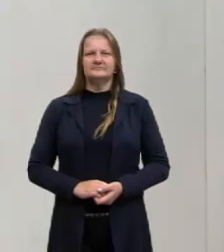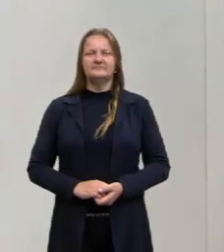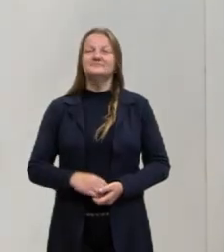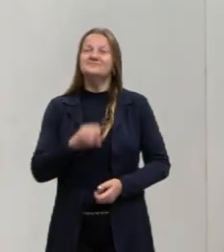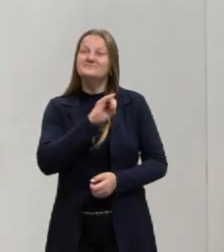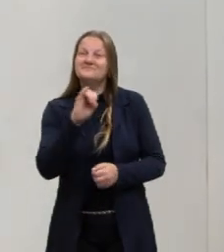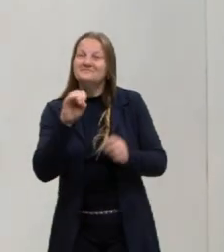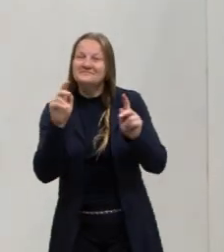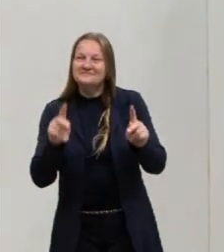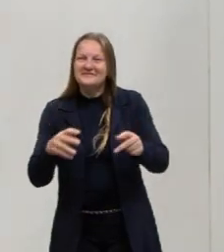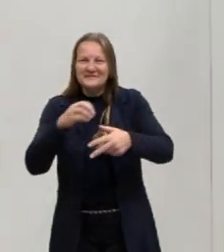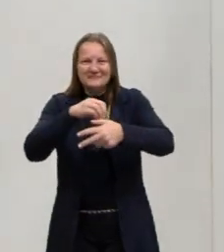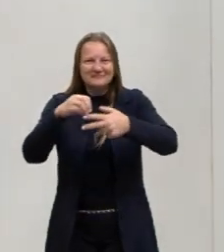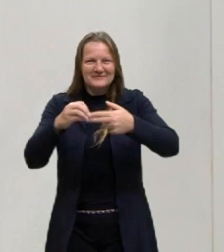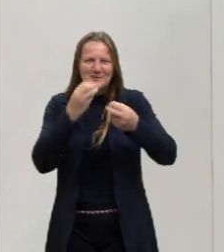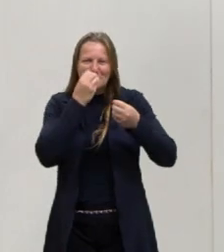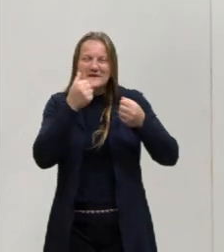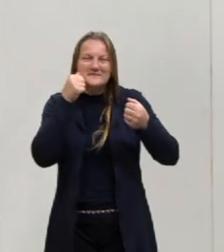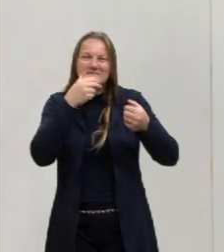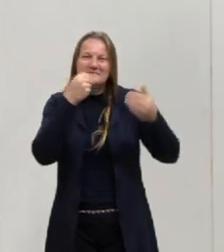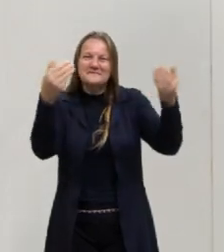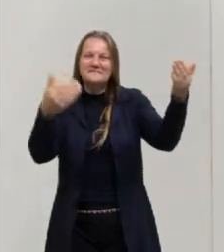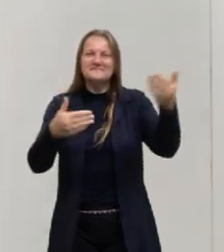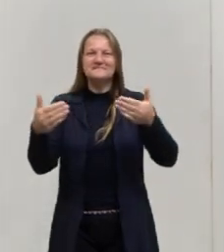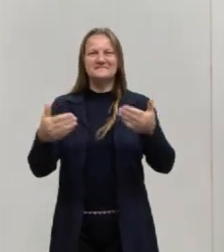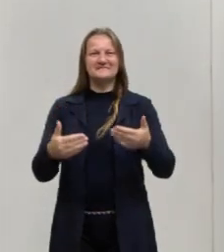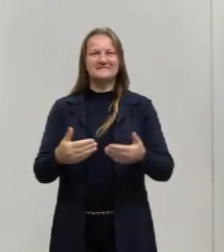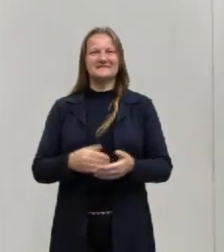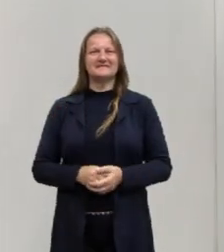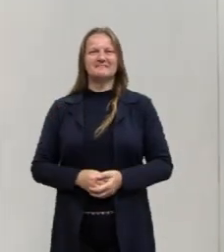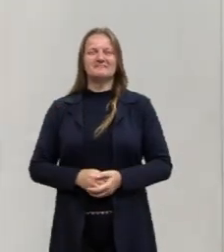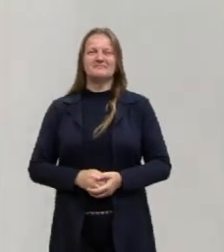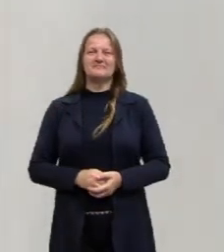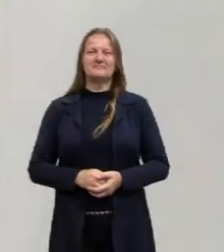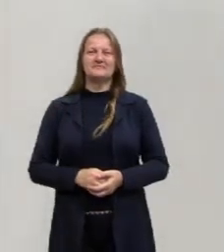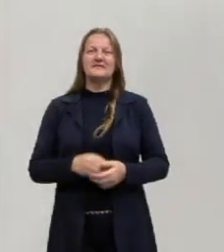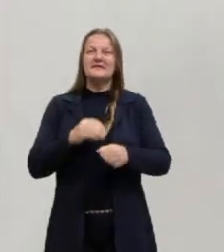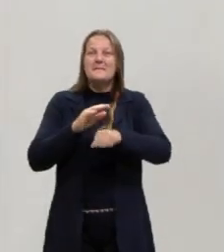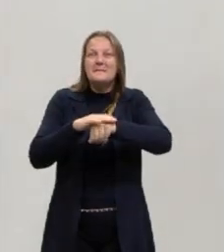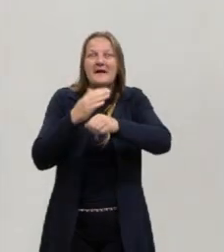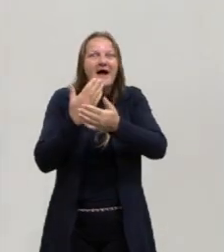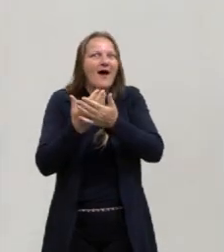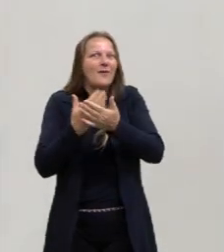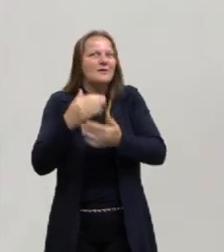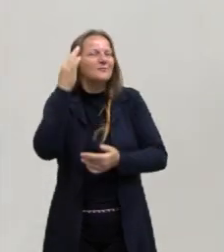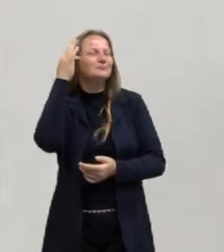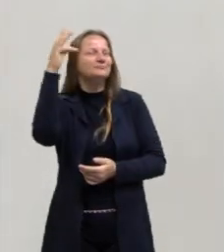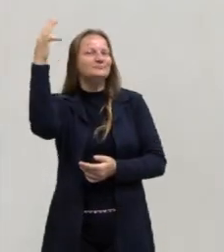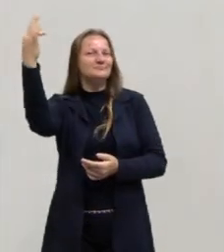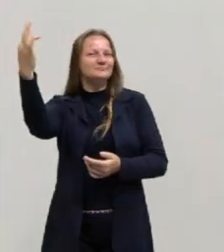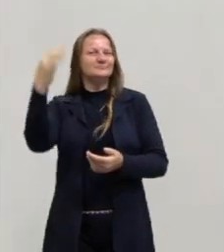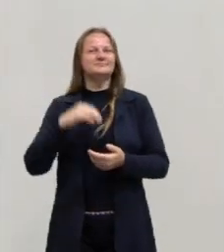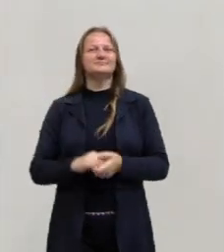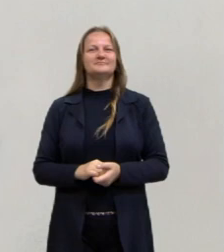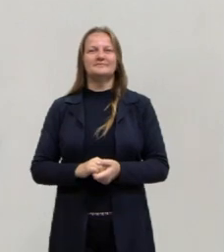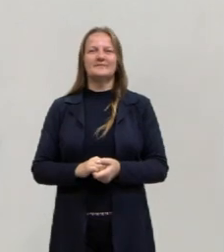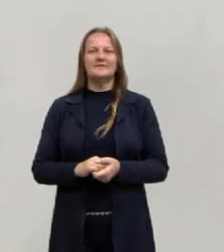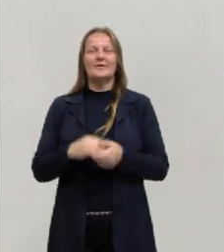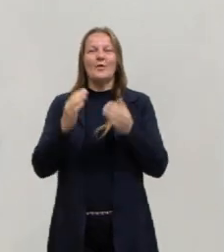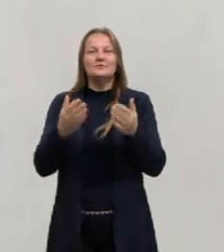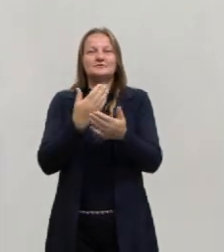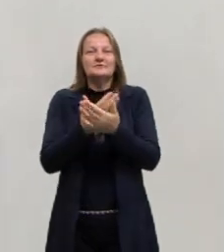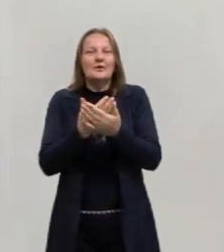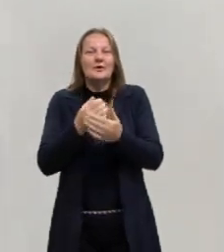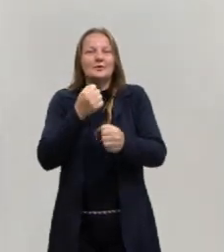E aí galera do Enem tudo bem sejam todos bem-vindos todas bem-vindas para mais uma aula de filosofia na sala de número